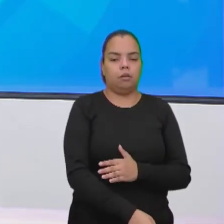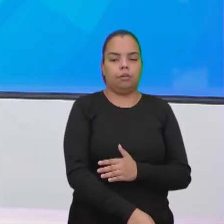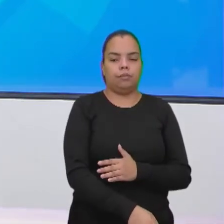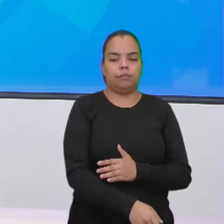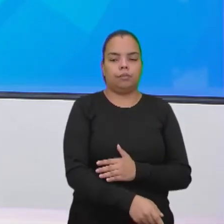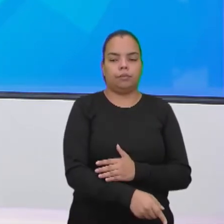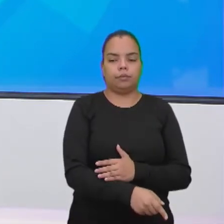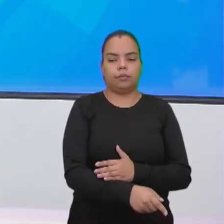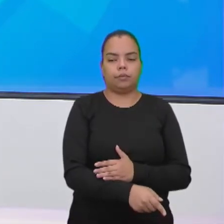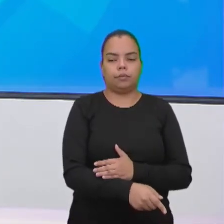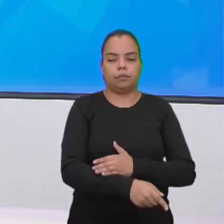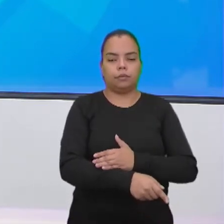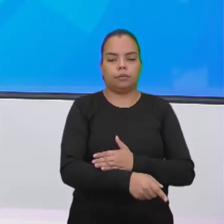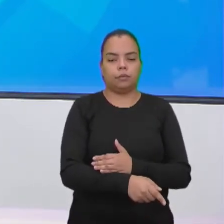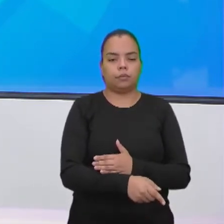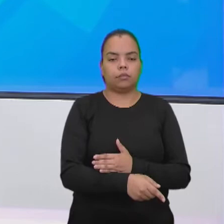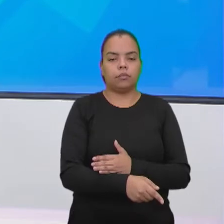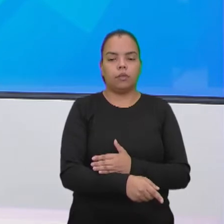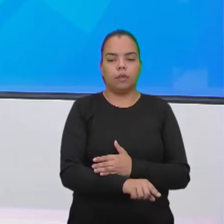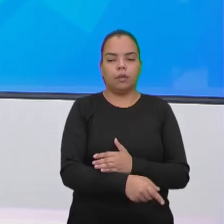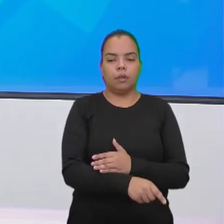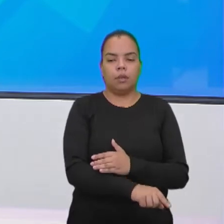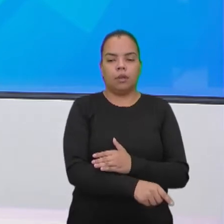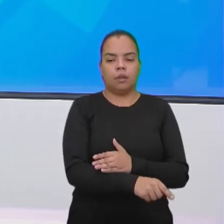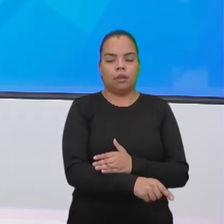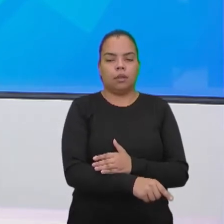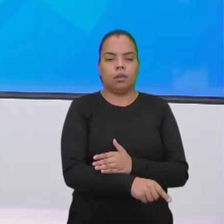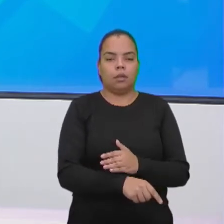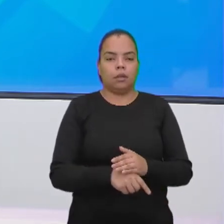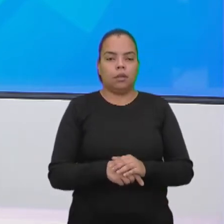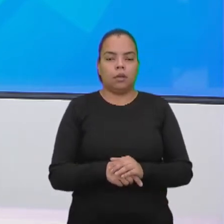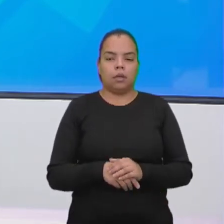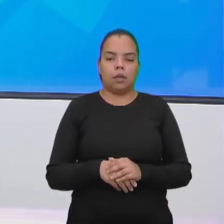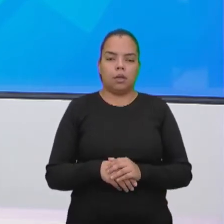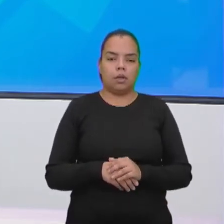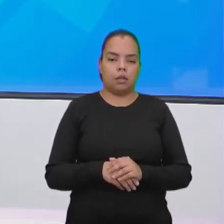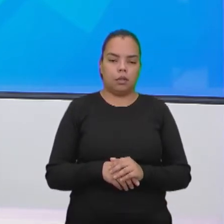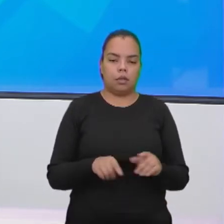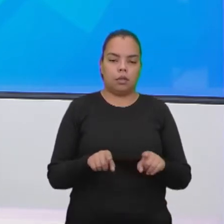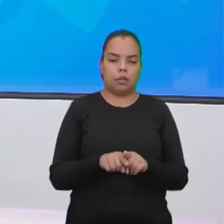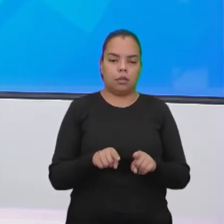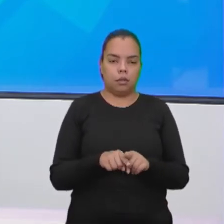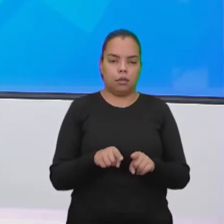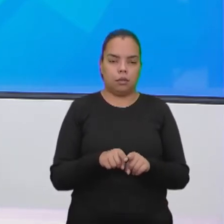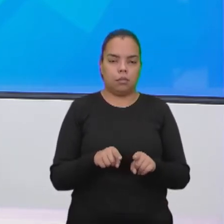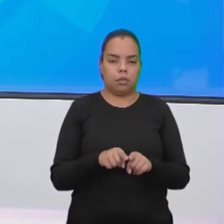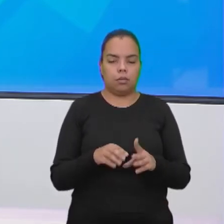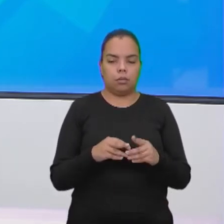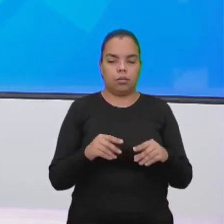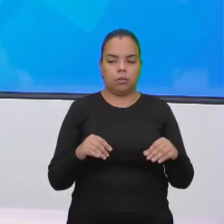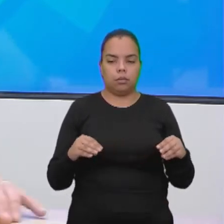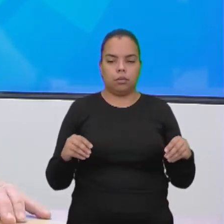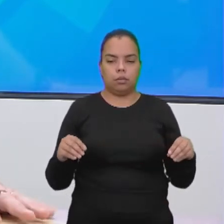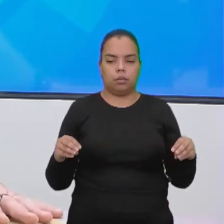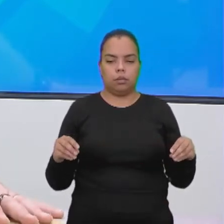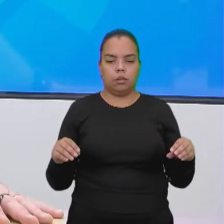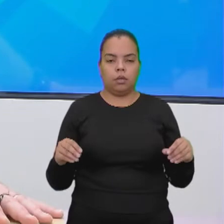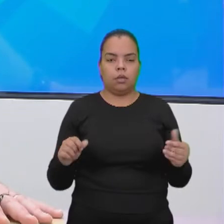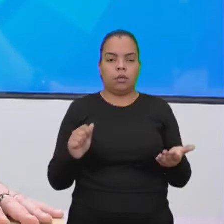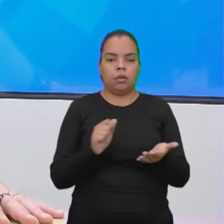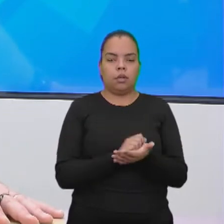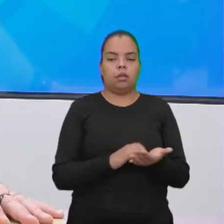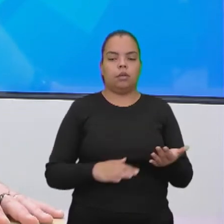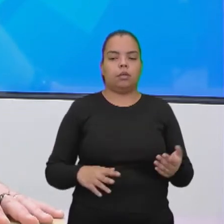nosso planeta, camada interna, as camadas aí externas que serão desenvolvidas aí principalmente na atividade